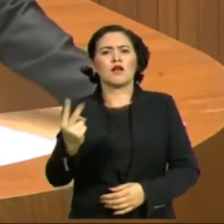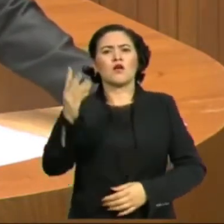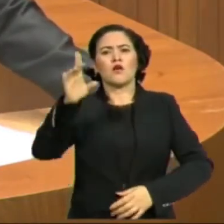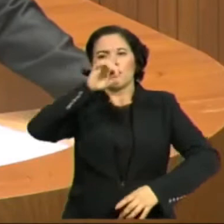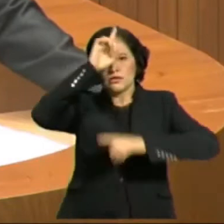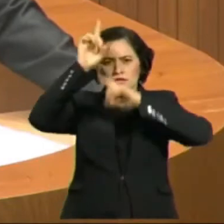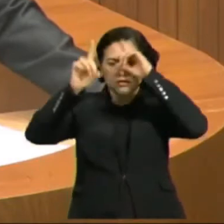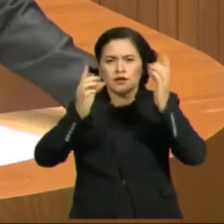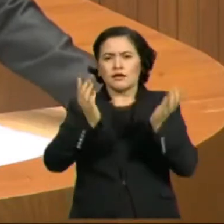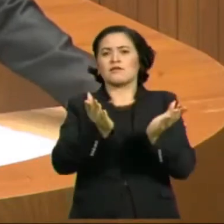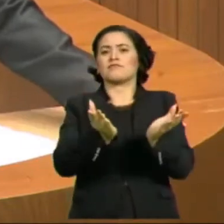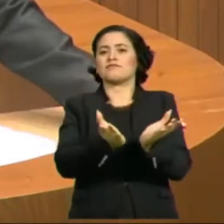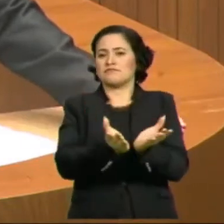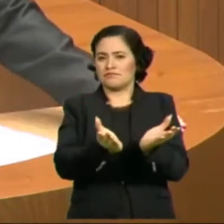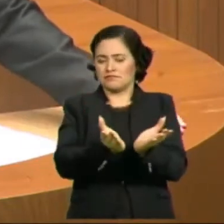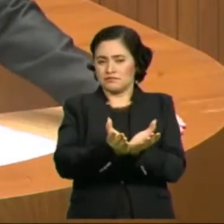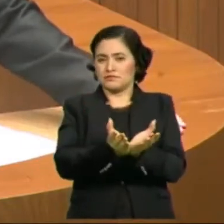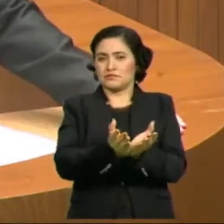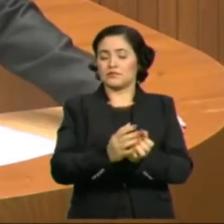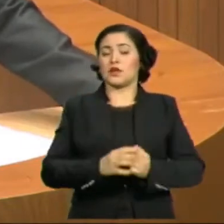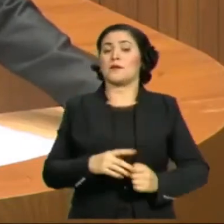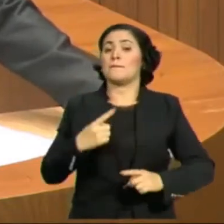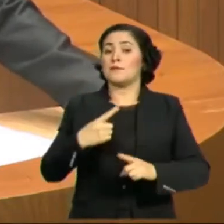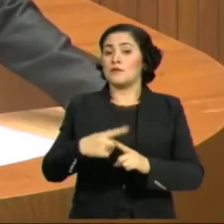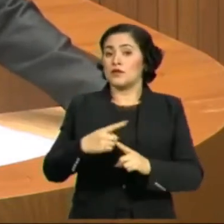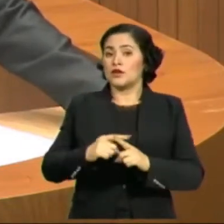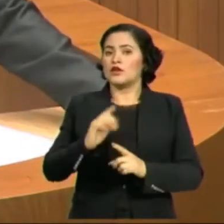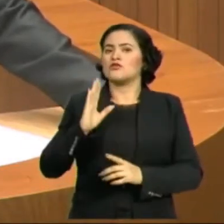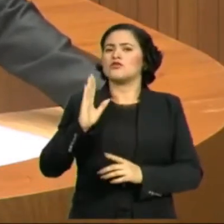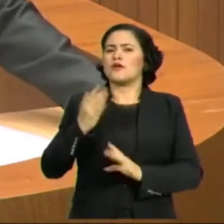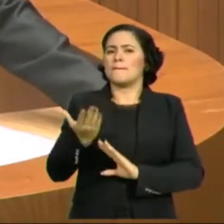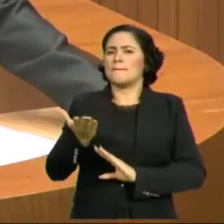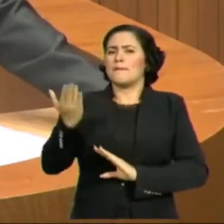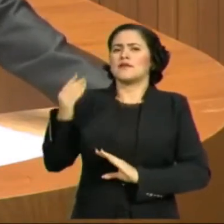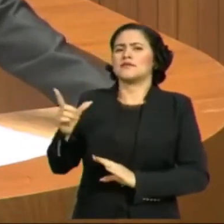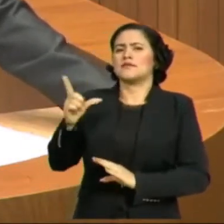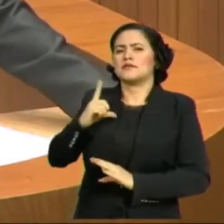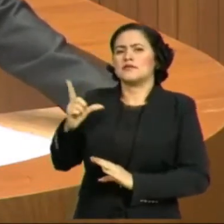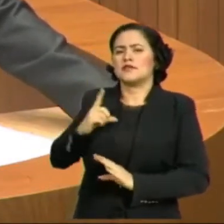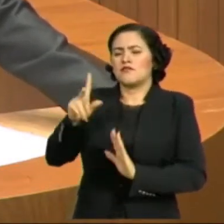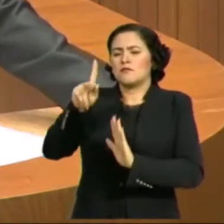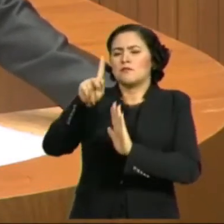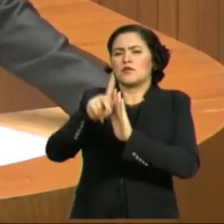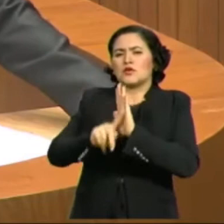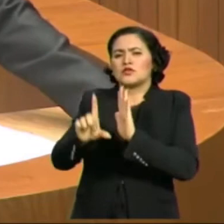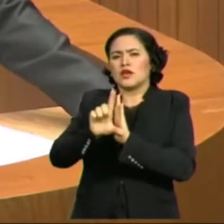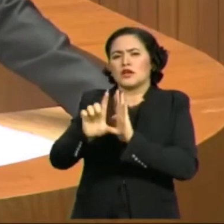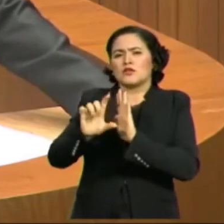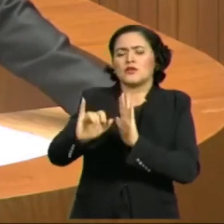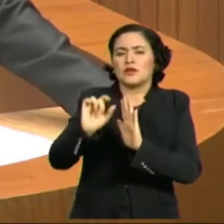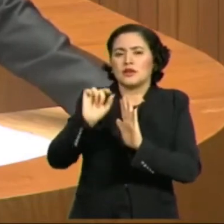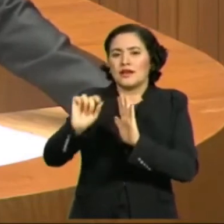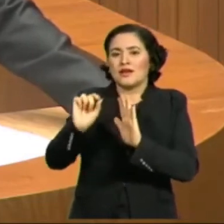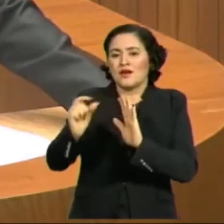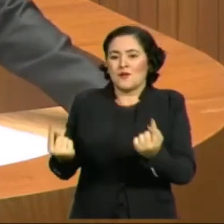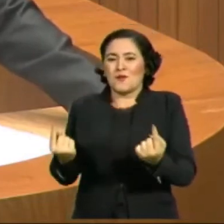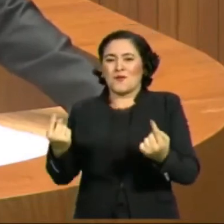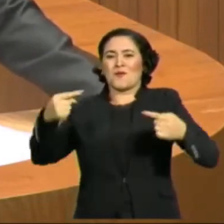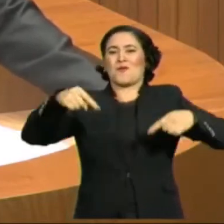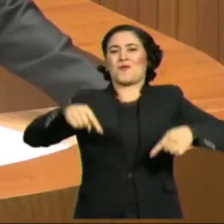já derrubamos aqui projetos de leis que afrontavam os princípios cristãos, e a gente